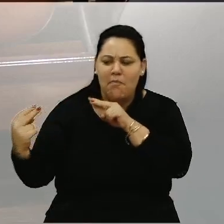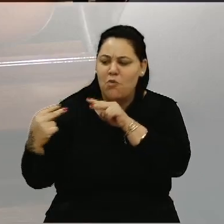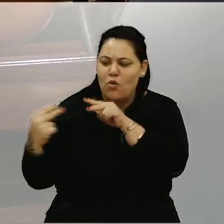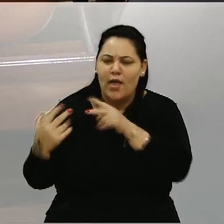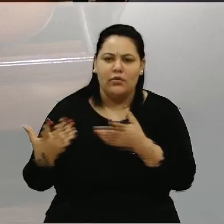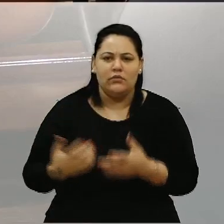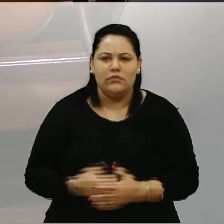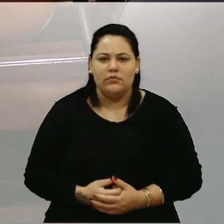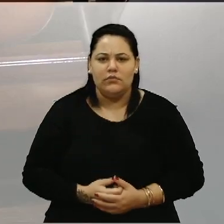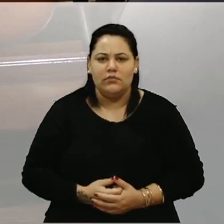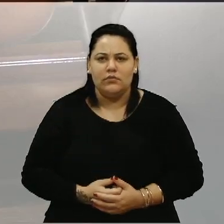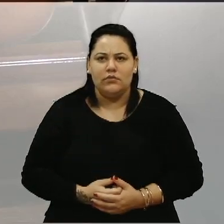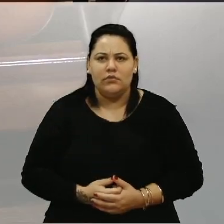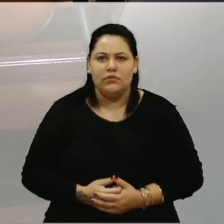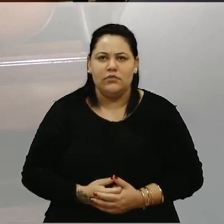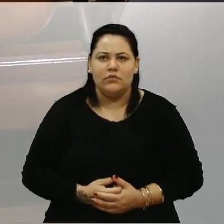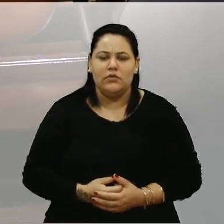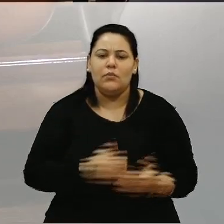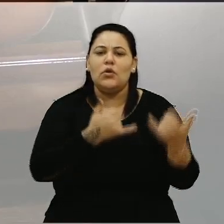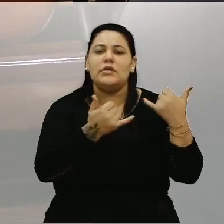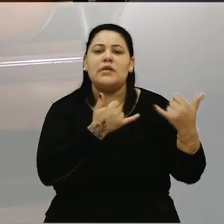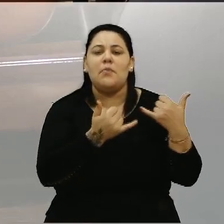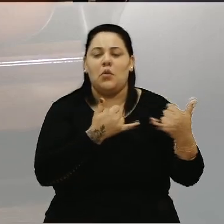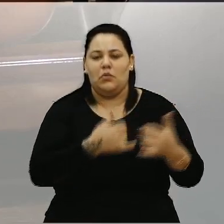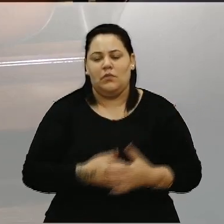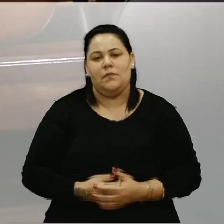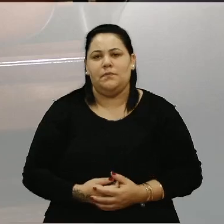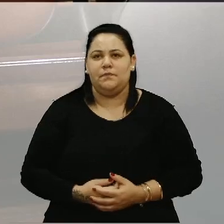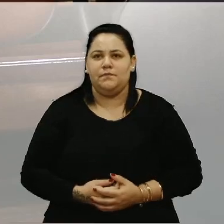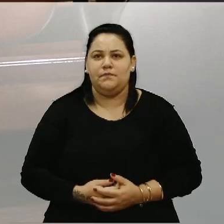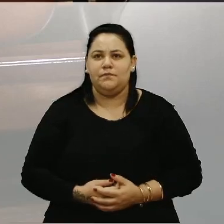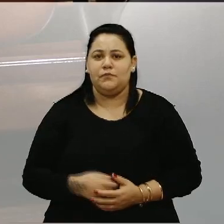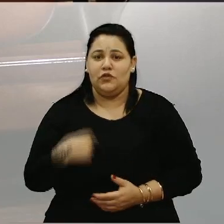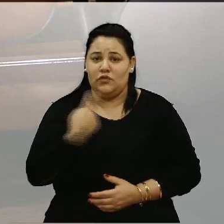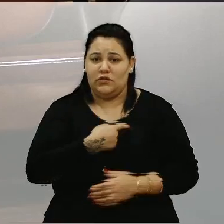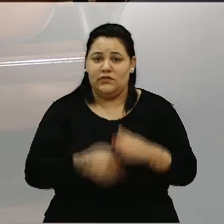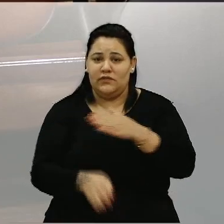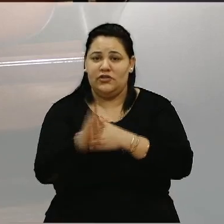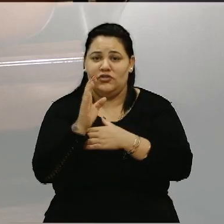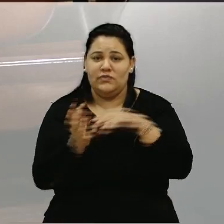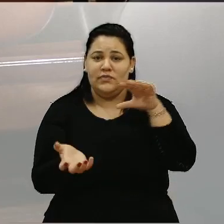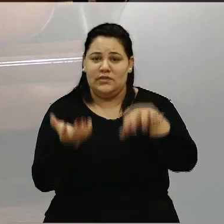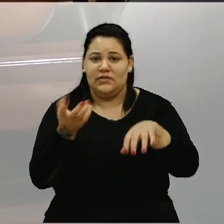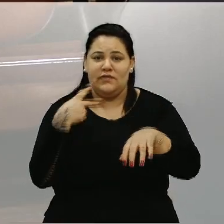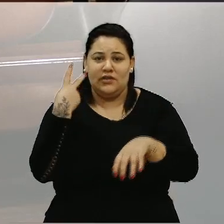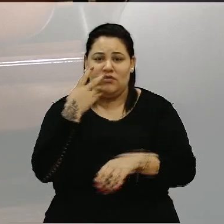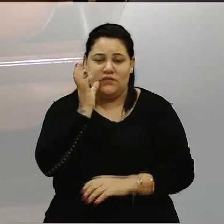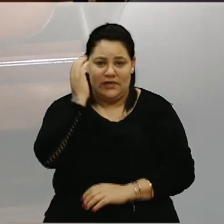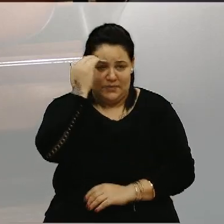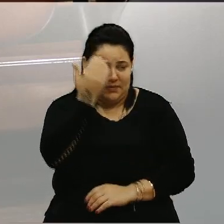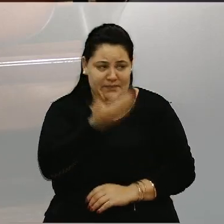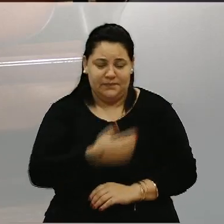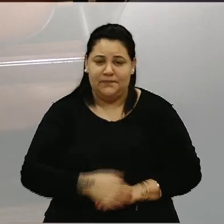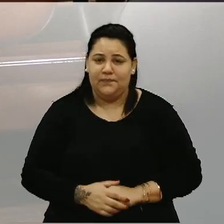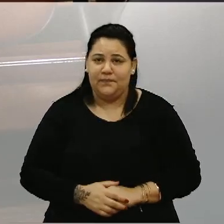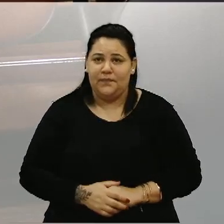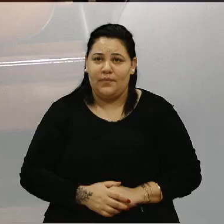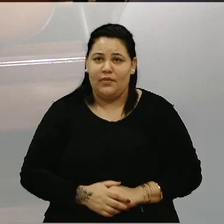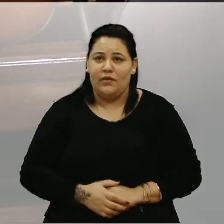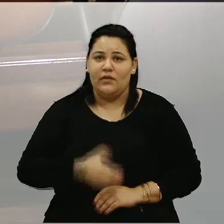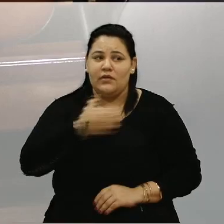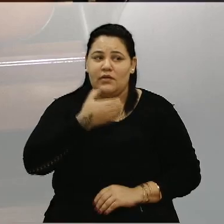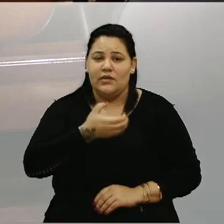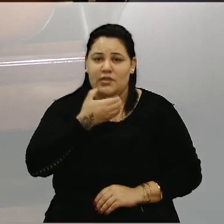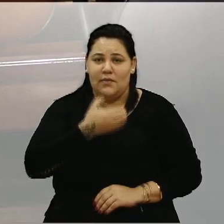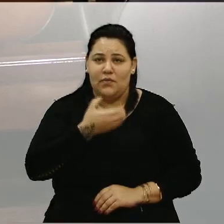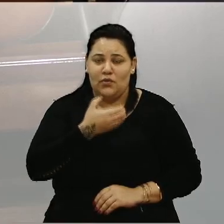ela. Por exemplo, nós fomos a Brasília, vereador Felipe, em dezembro,